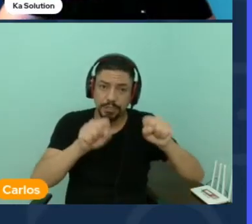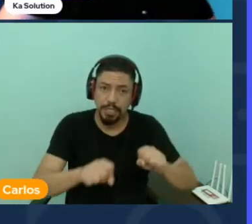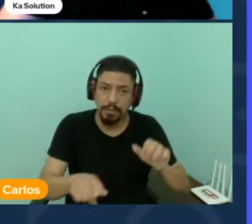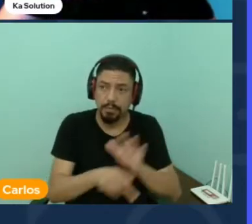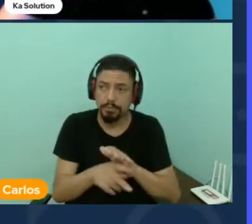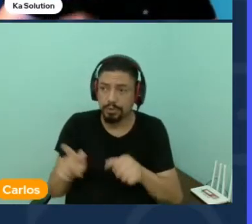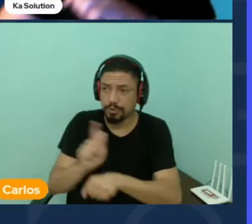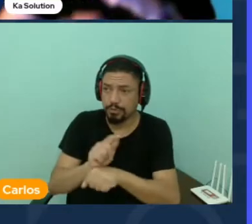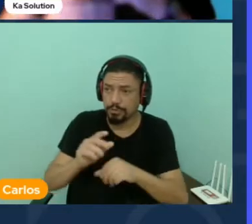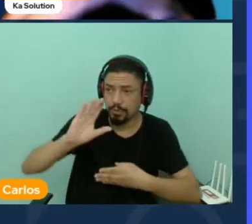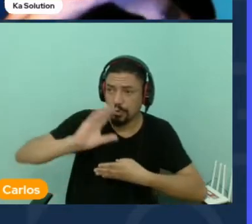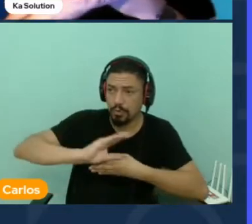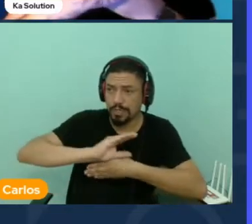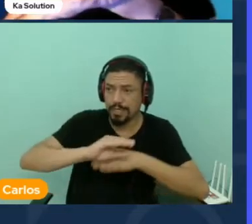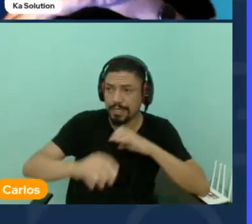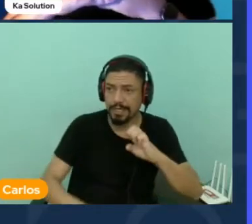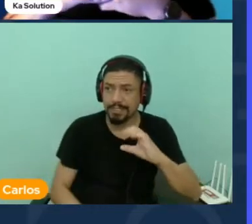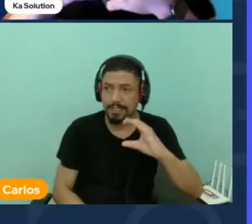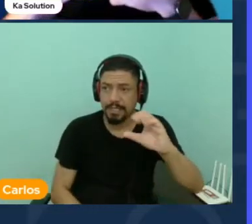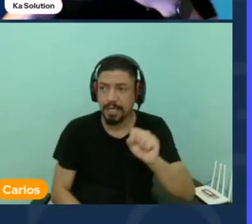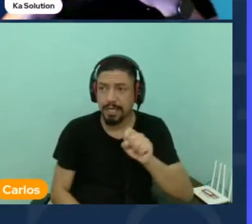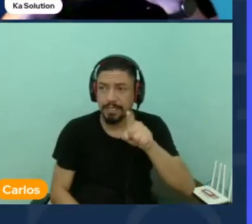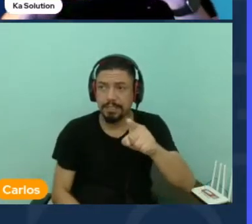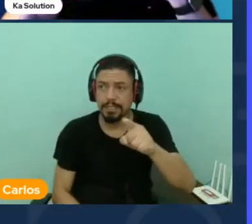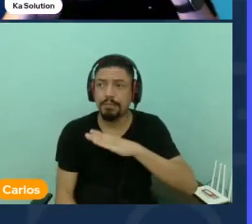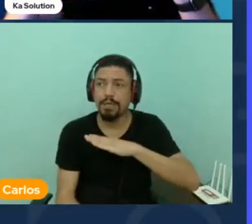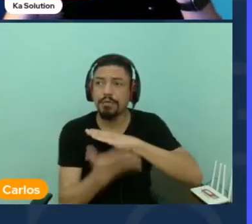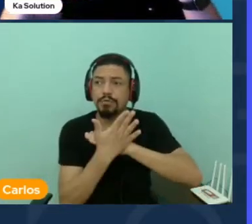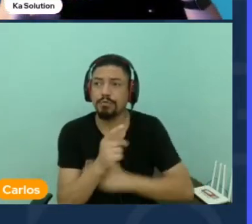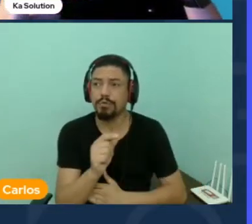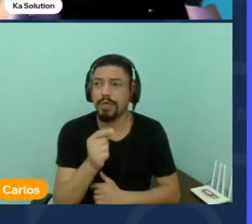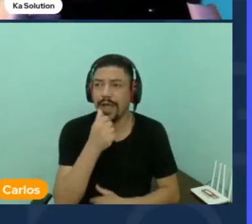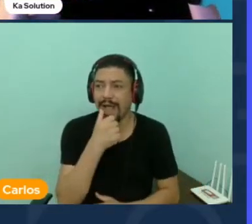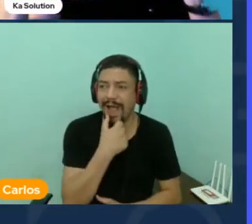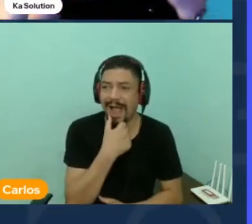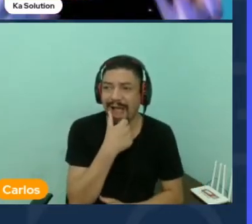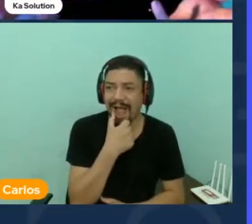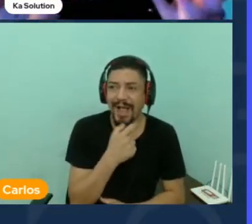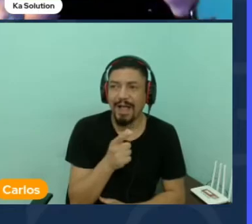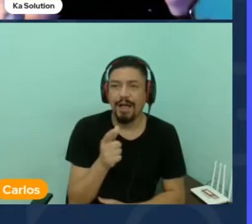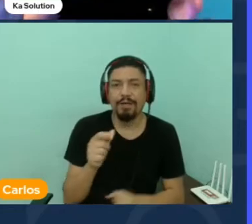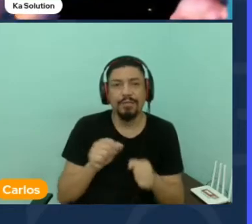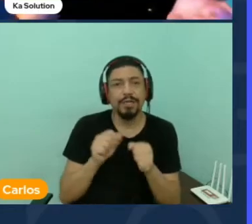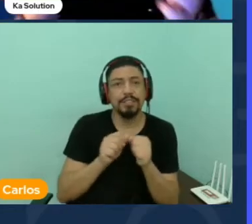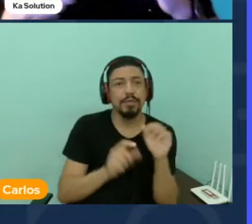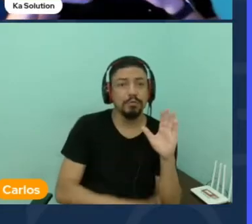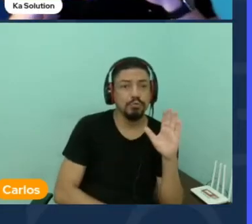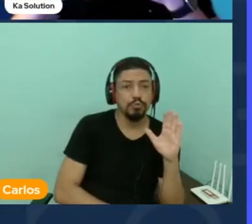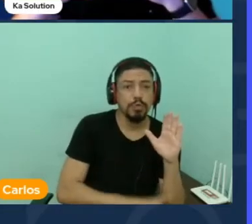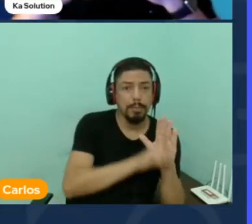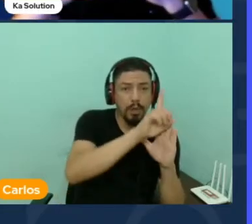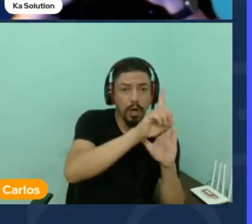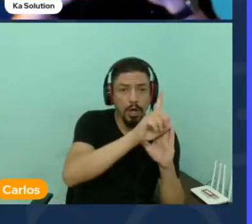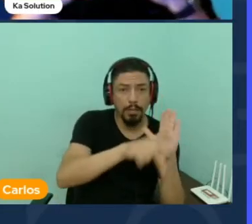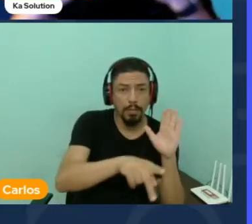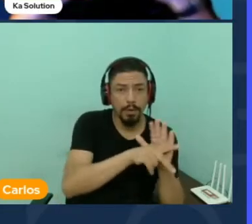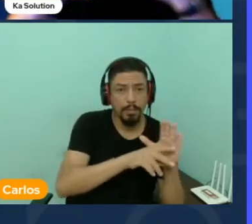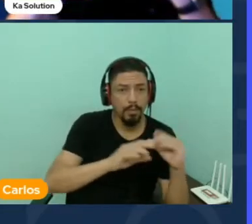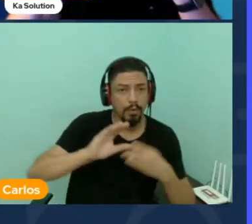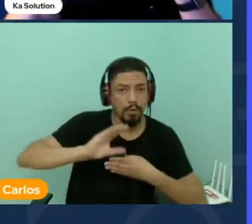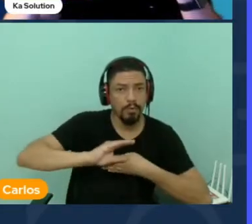O ECS ele vai me ajudar a fazer o deploy desses containers, a